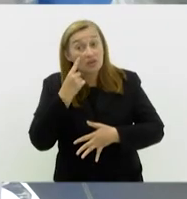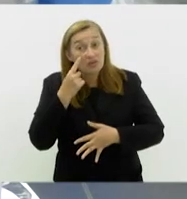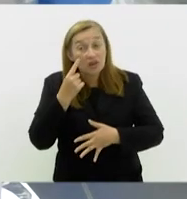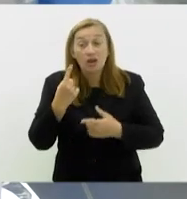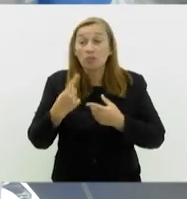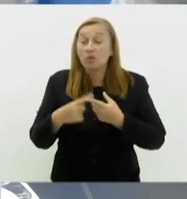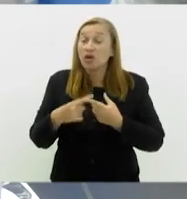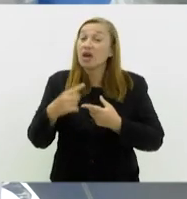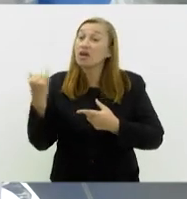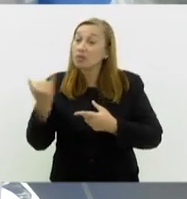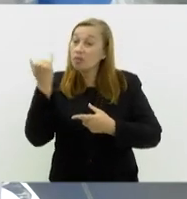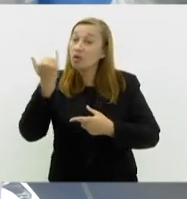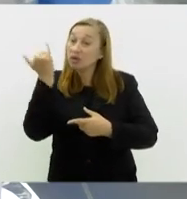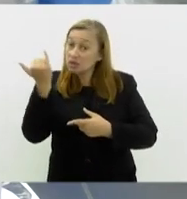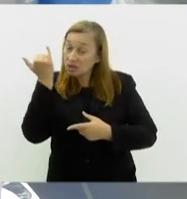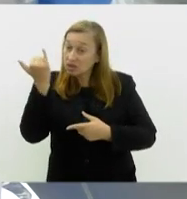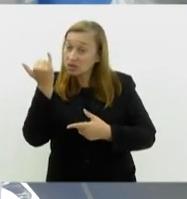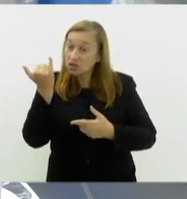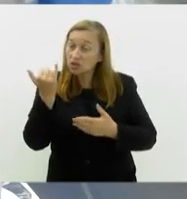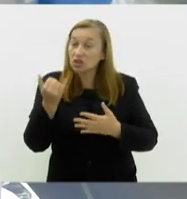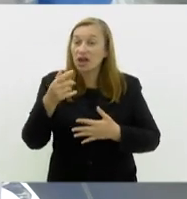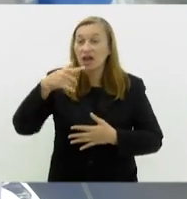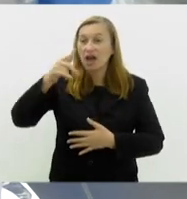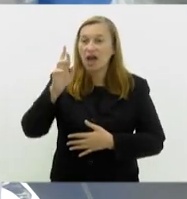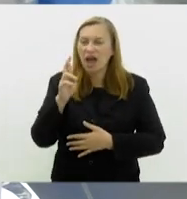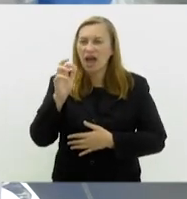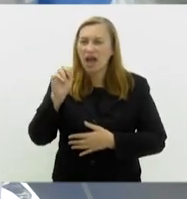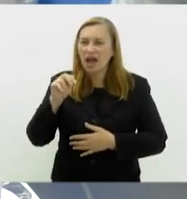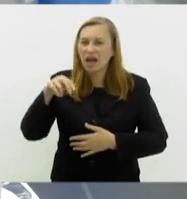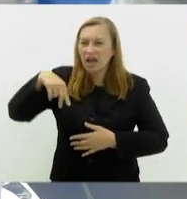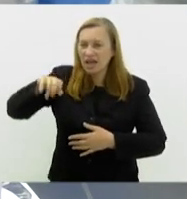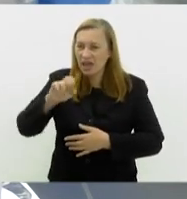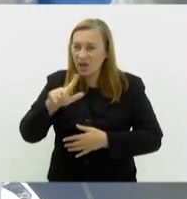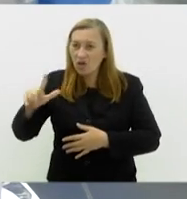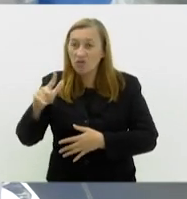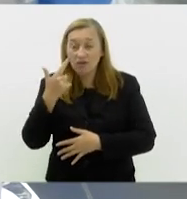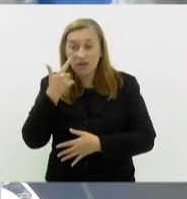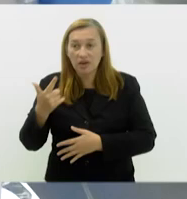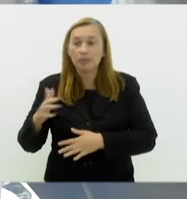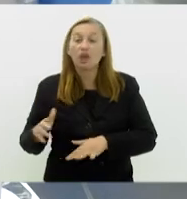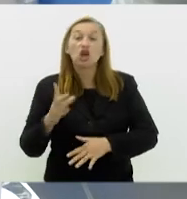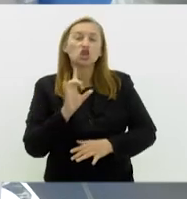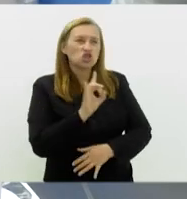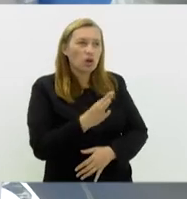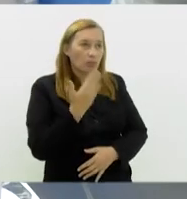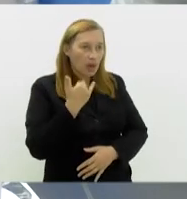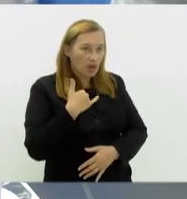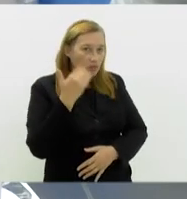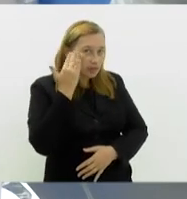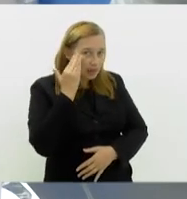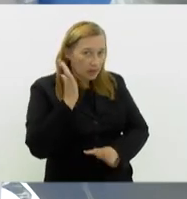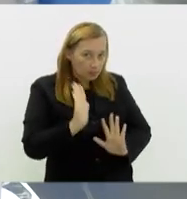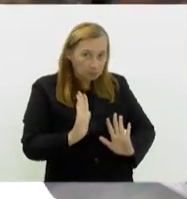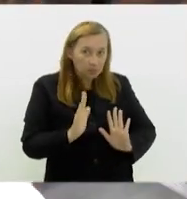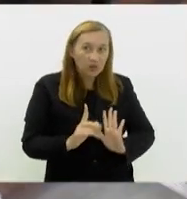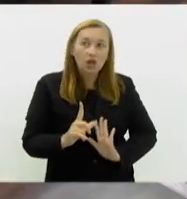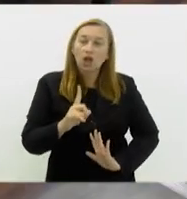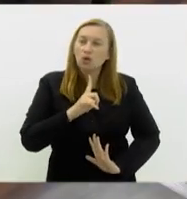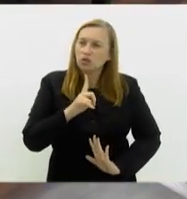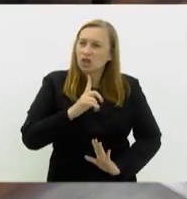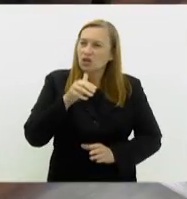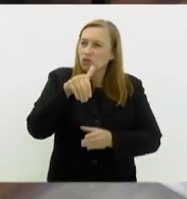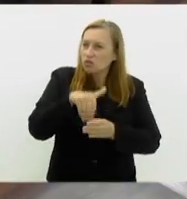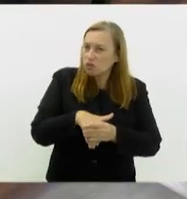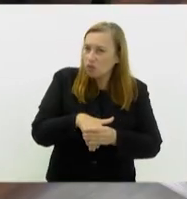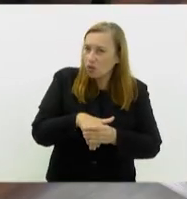é importante Raquel vai dar uma olhada pra gente volar entender eh eu tenho votos